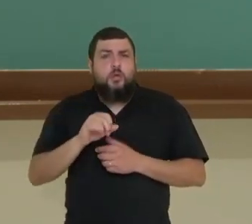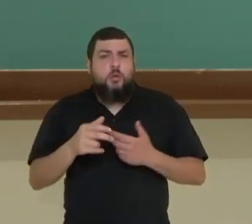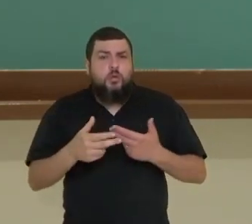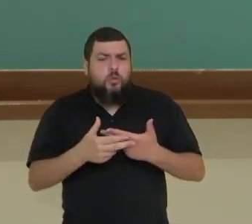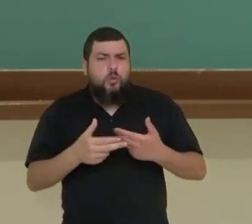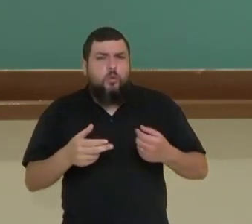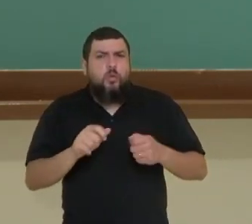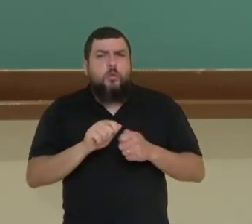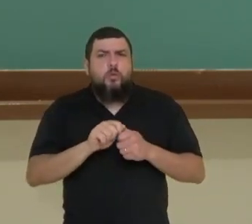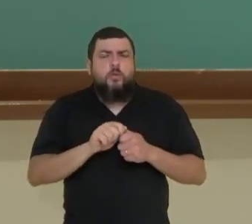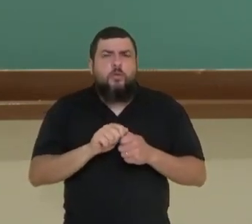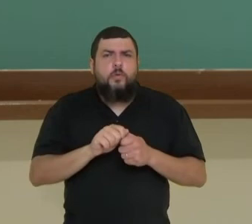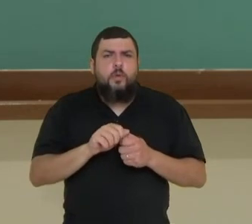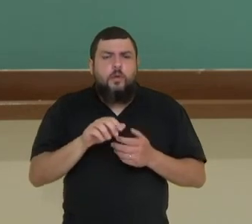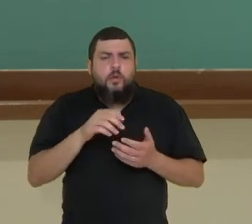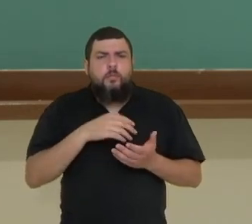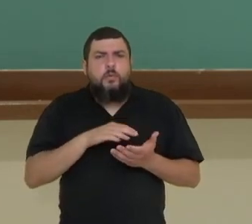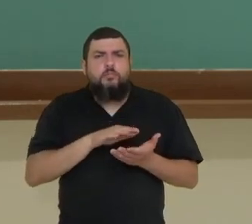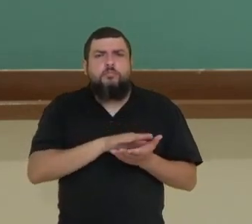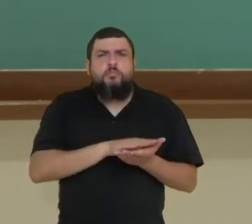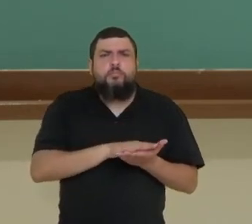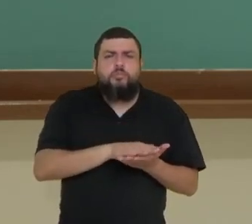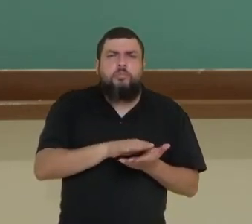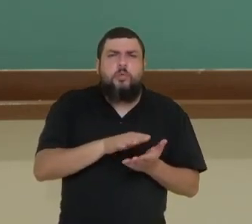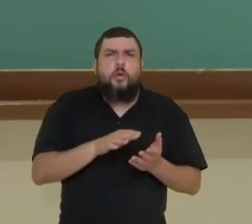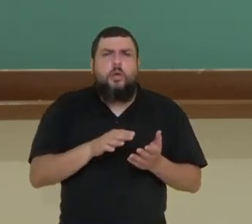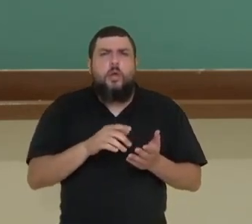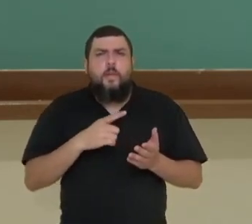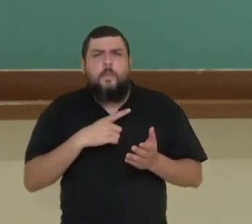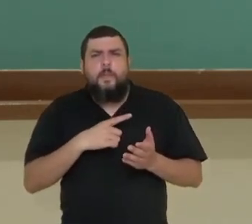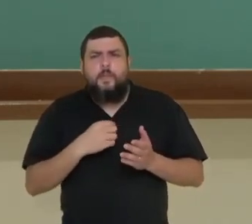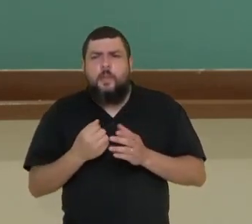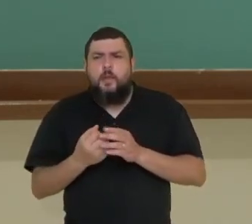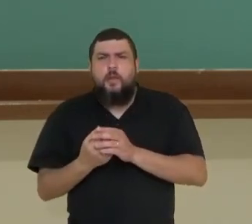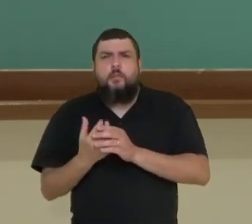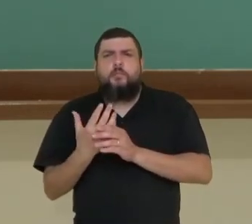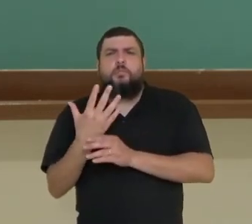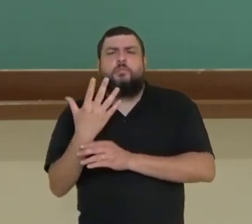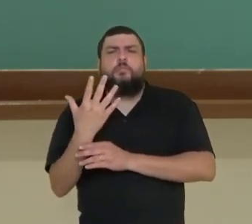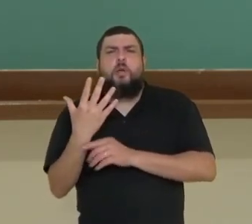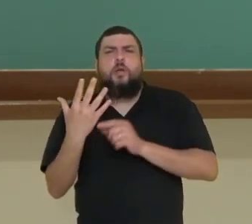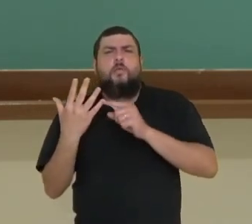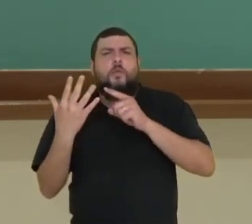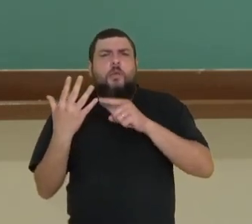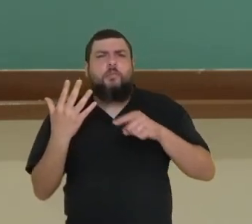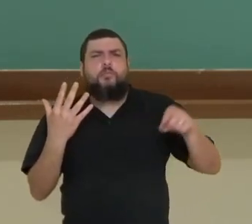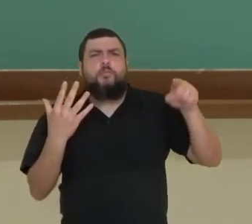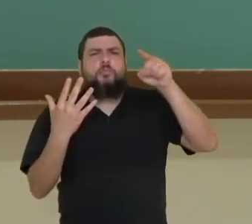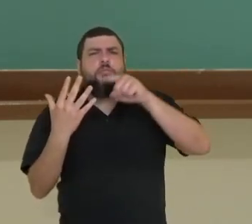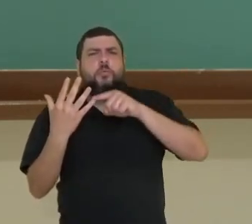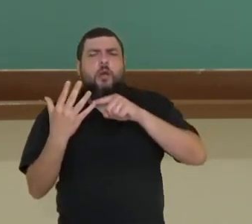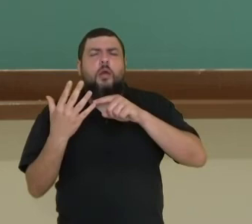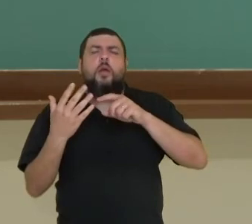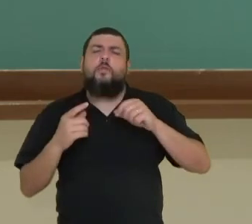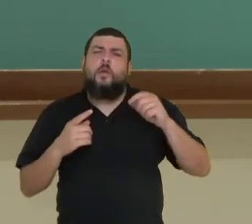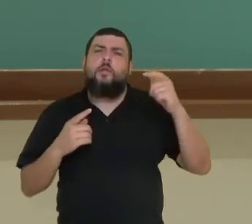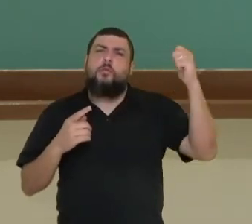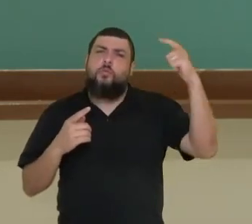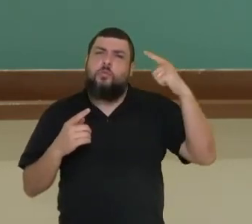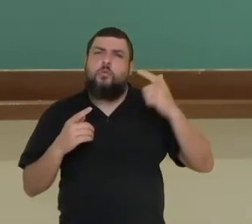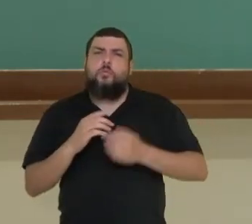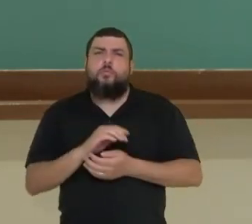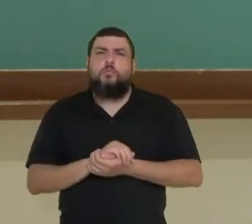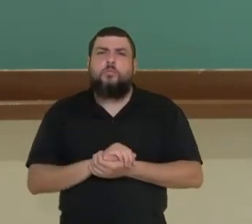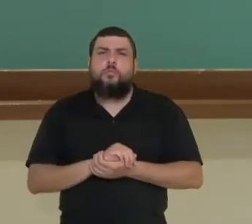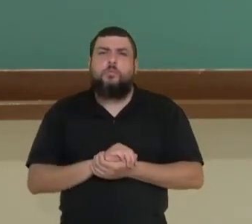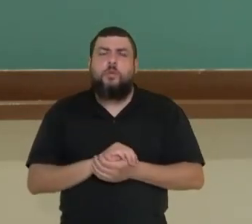meu carro, é por causa que existem plantas, as plantas têm que fazer fotossíntese, fazer todo aquele processo lá. Certo? A mesma coisa com gasolina. Ah,